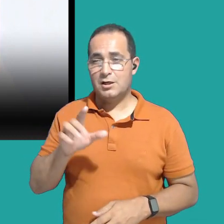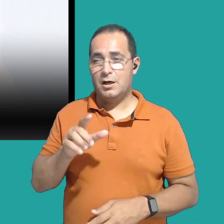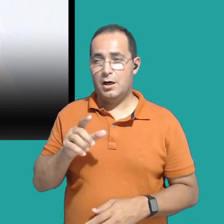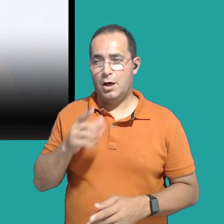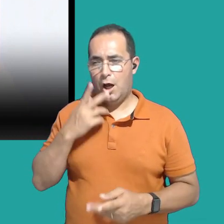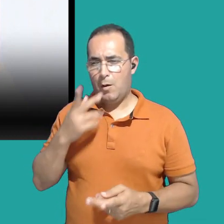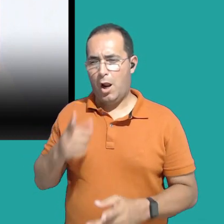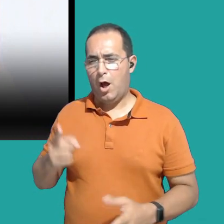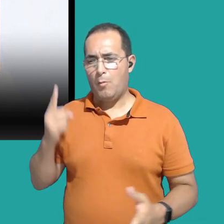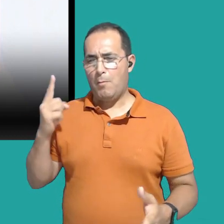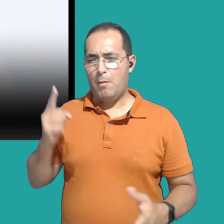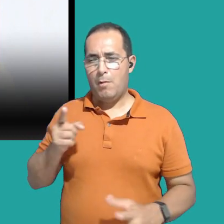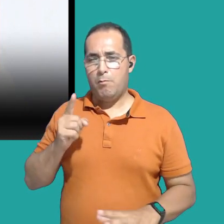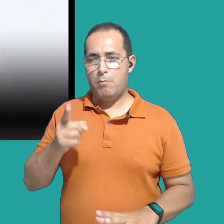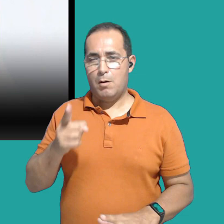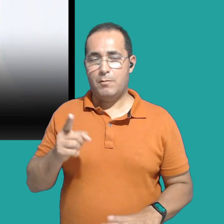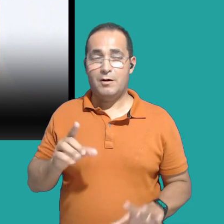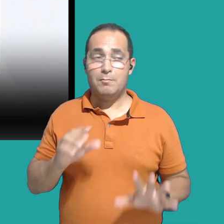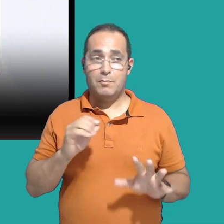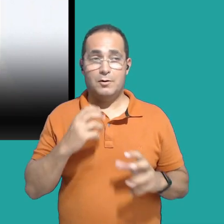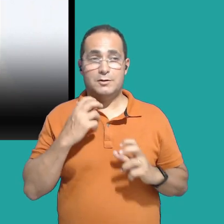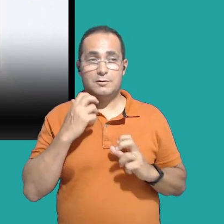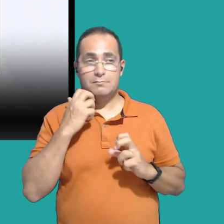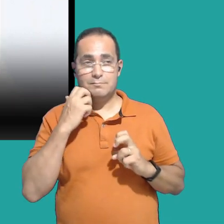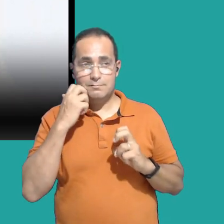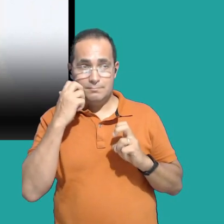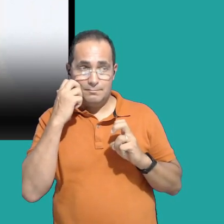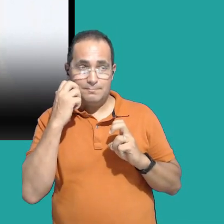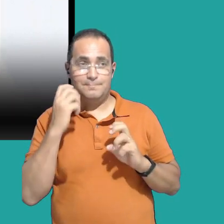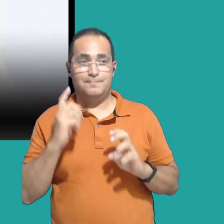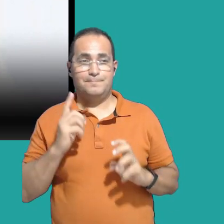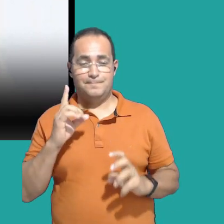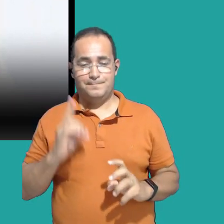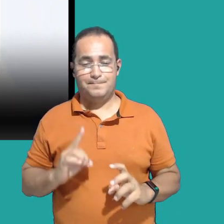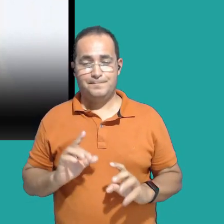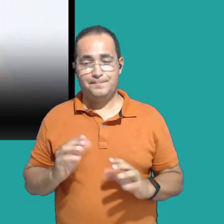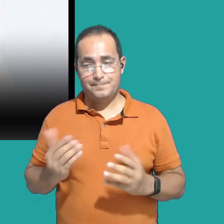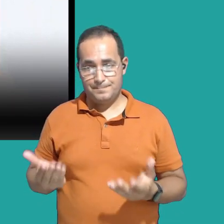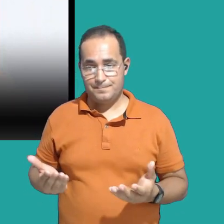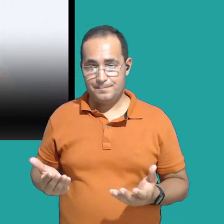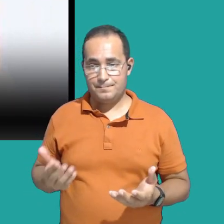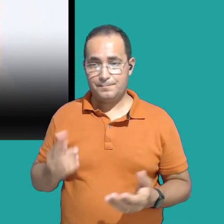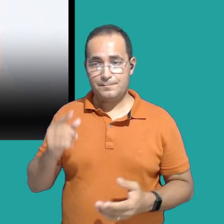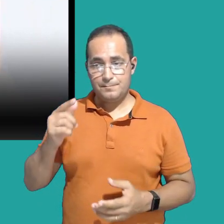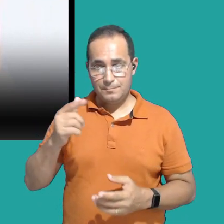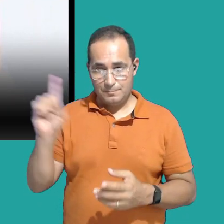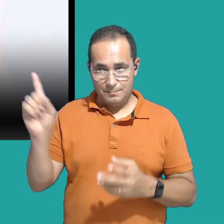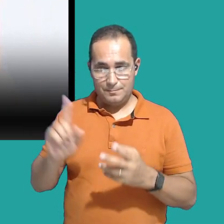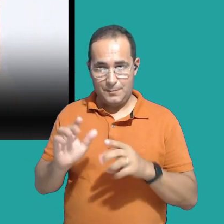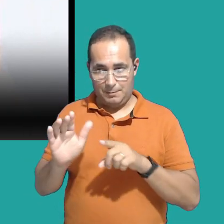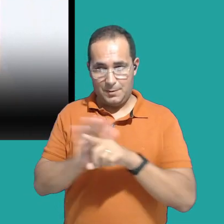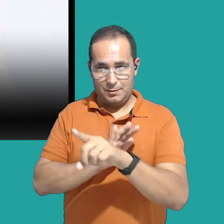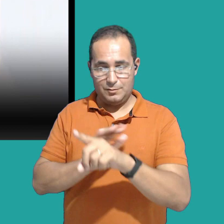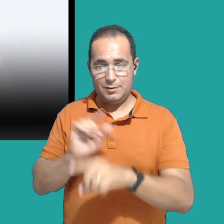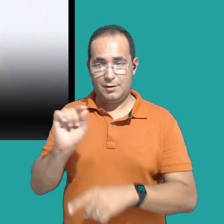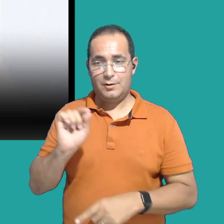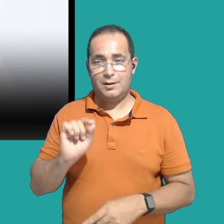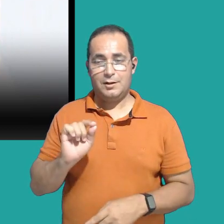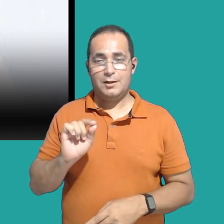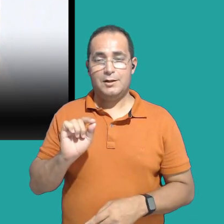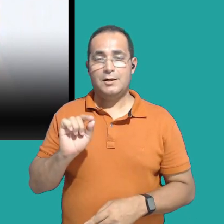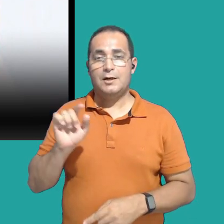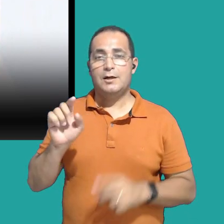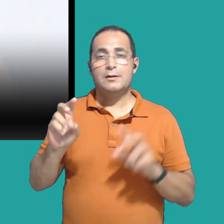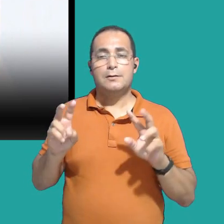vezes brigar, sabe, na hora ali, parece que só expor, piora a constrange, situação. Exatamente. Então, sim. a